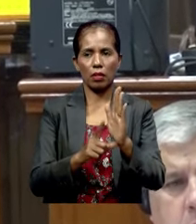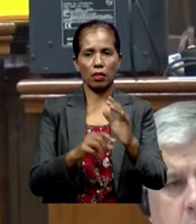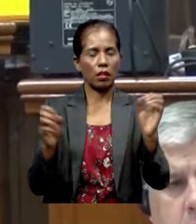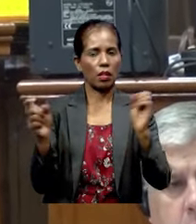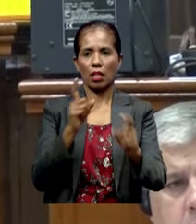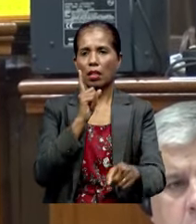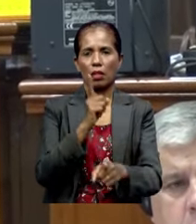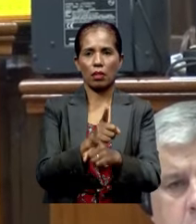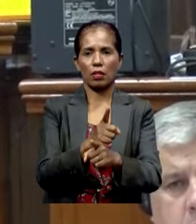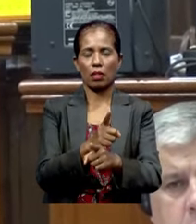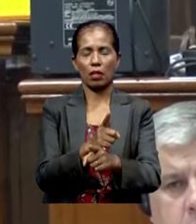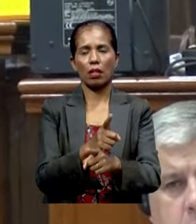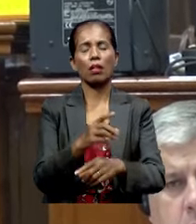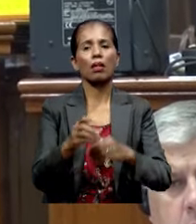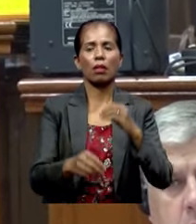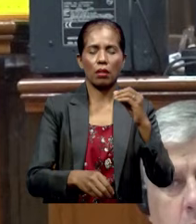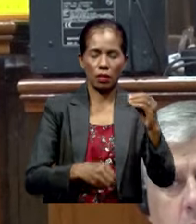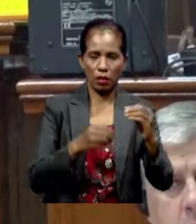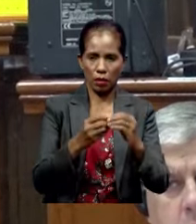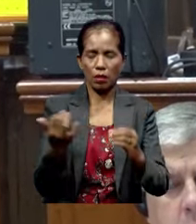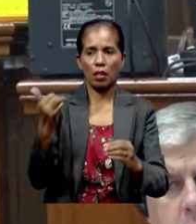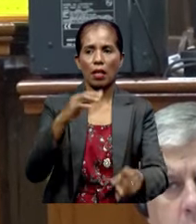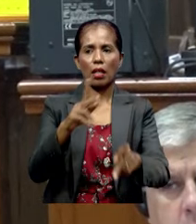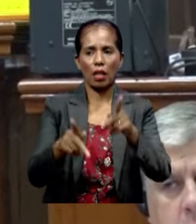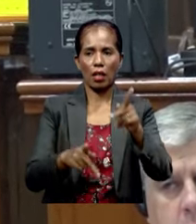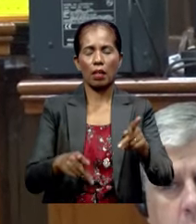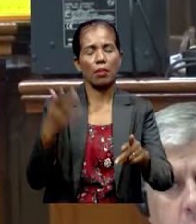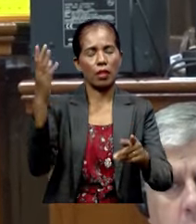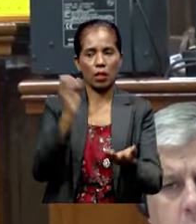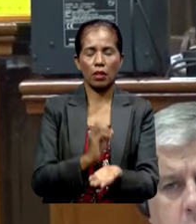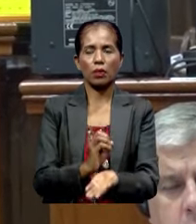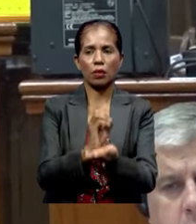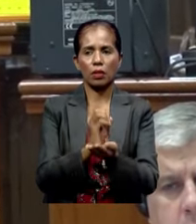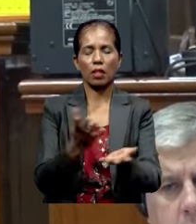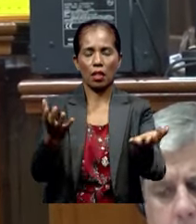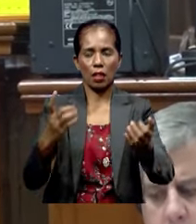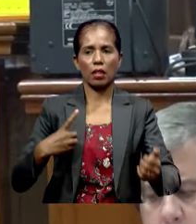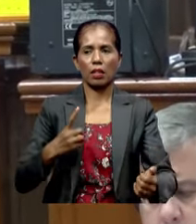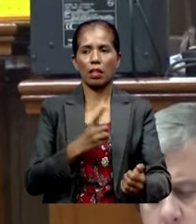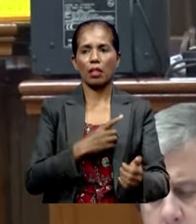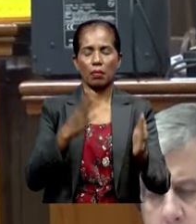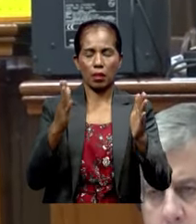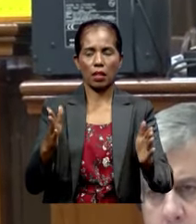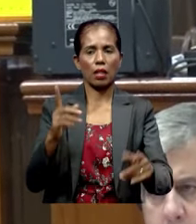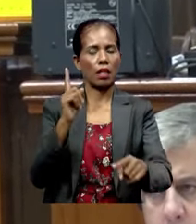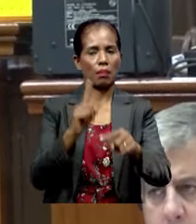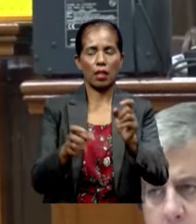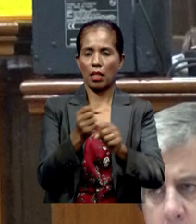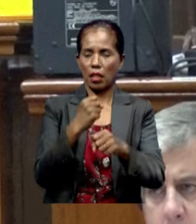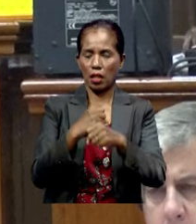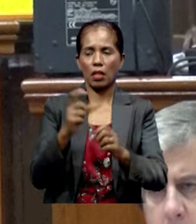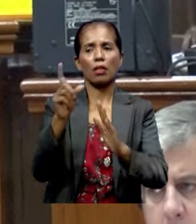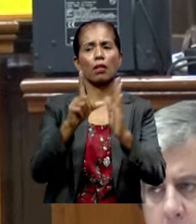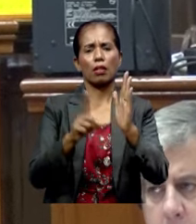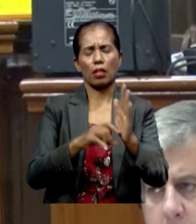loj. Catar, cidadão, eu é cusi, racara, deputado, sir, a lalica, halo lei. Há